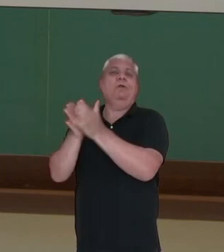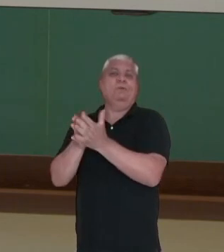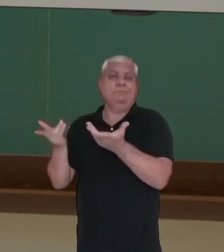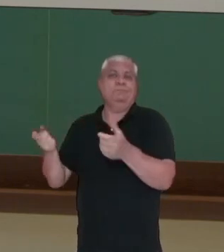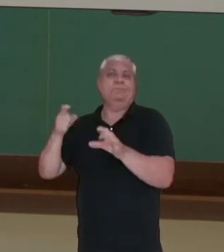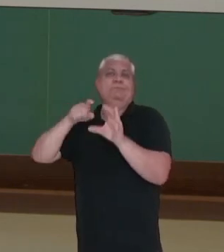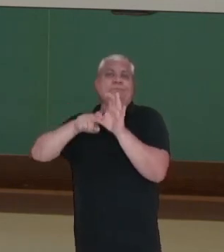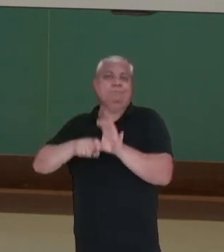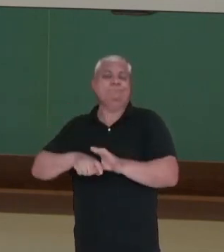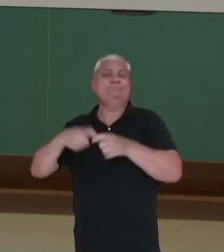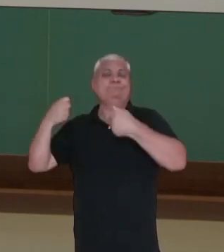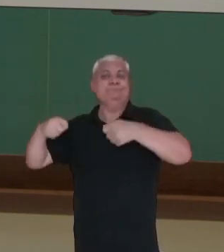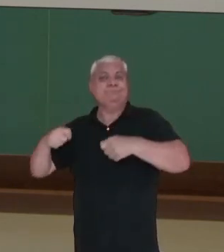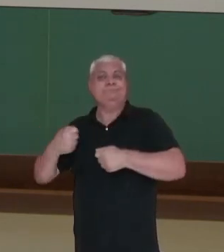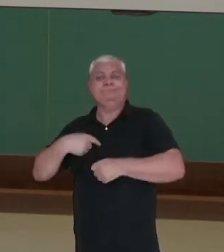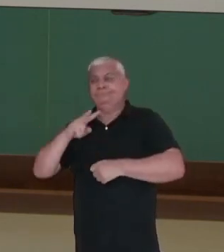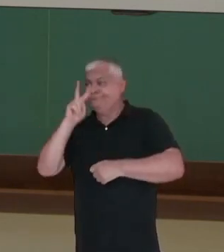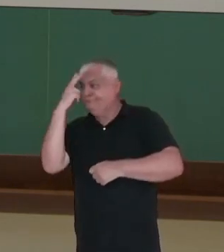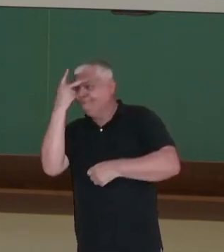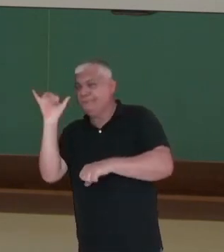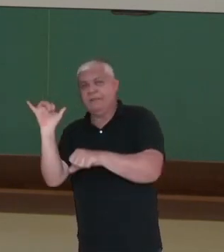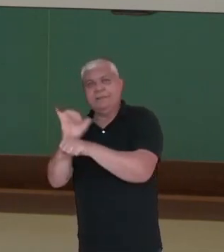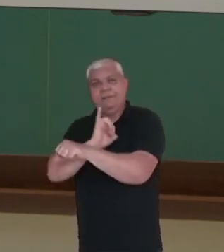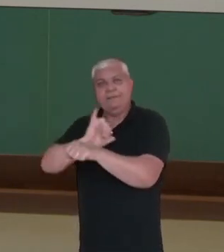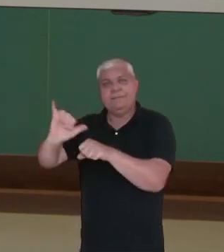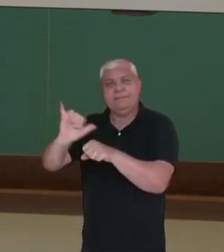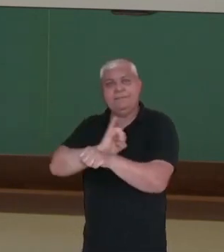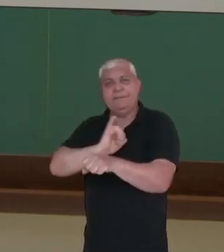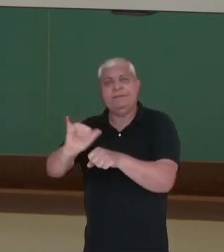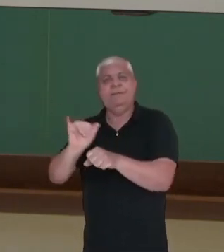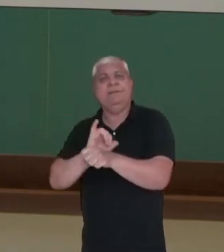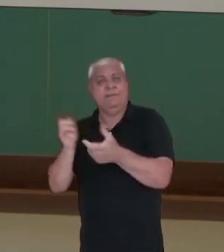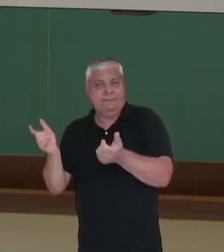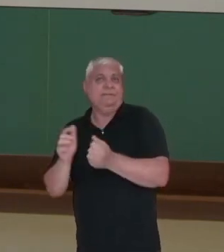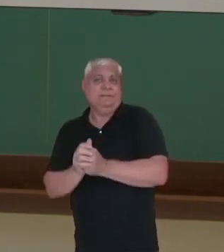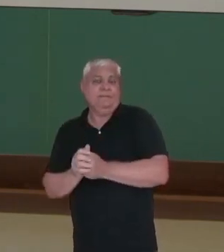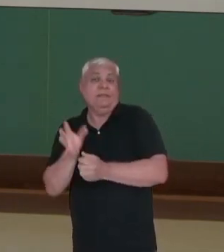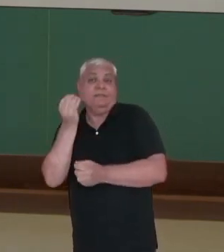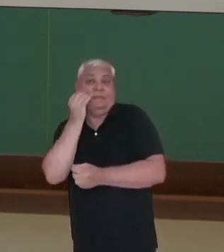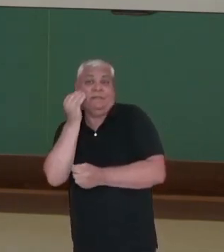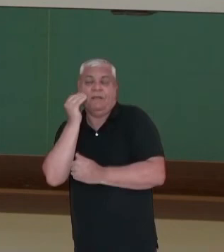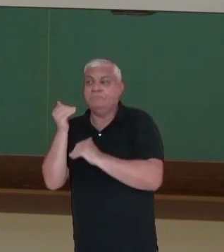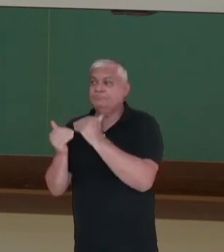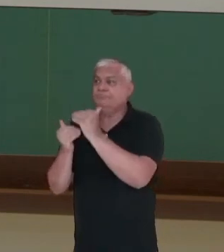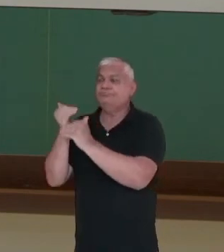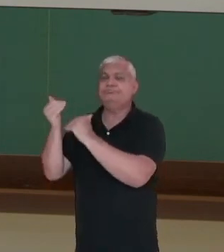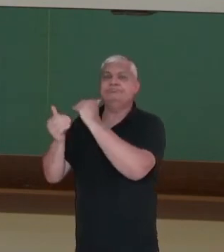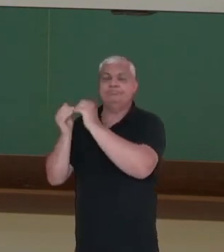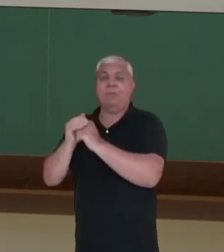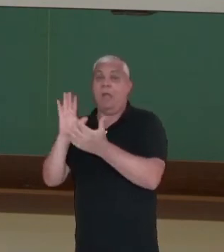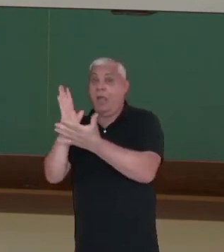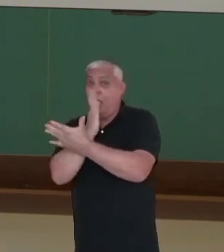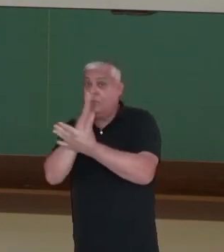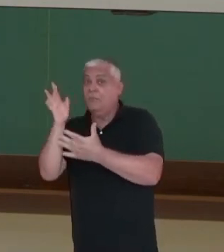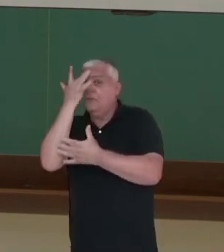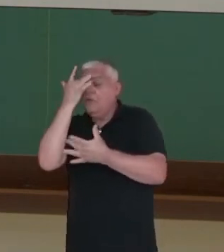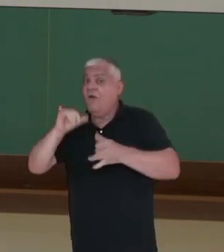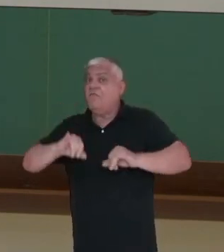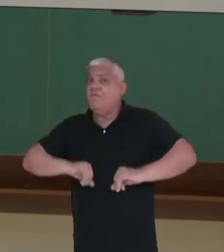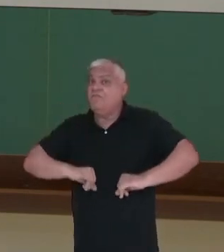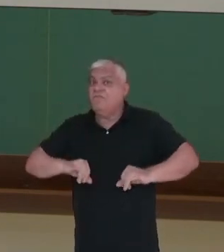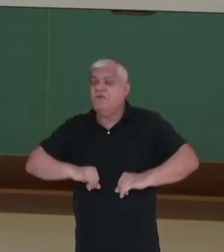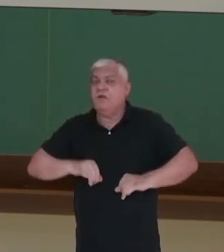independentes tiveram que se virar da forma como podiam, né, e podem. Consequentemente, também muitas pessoas passam fome, pessoas passam